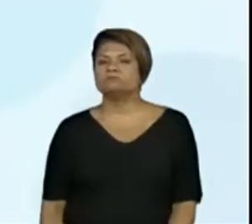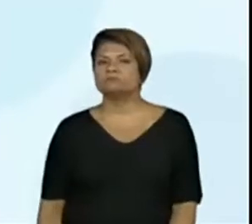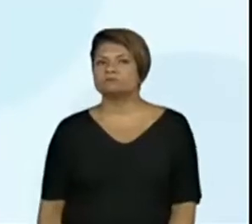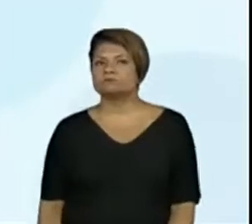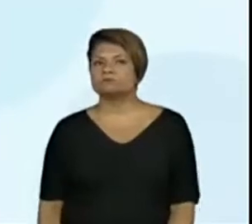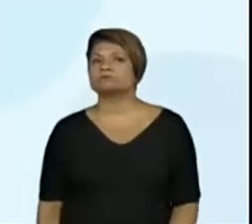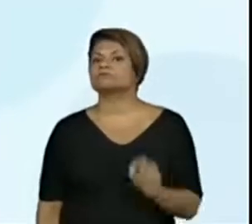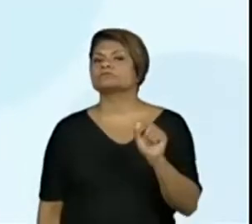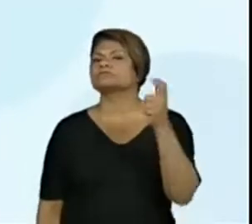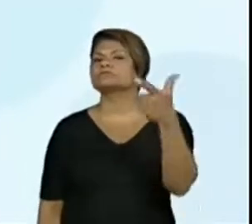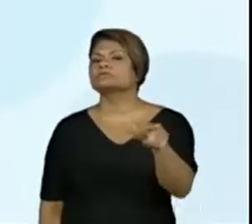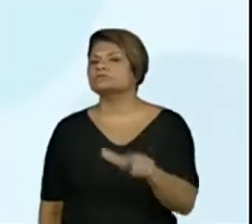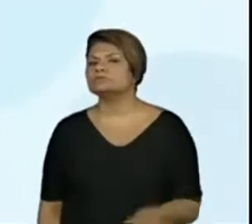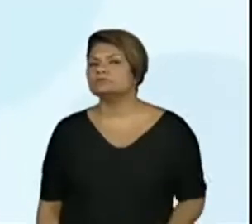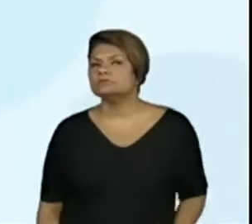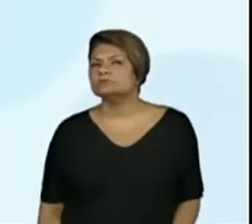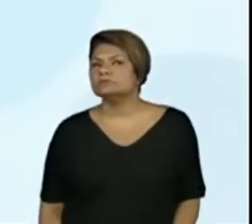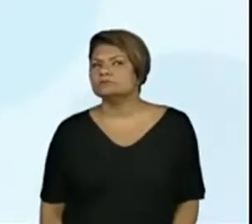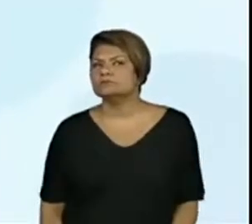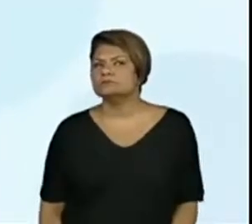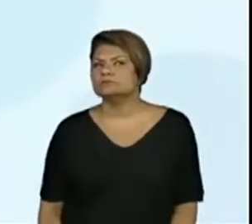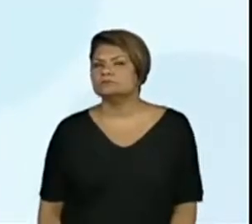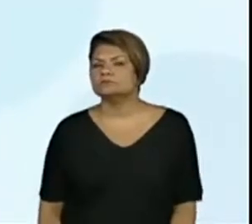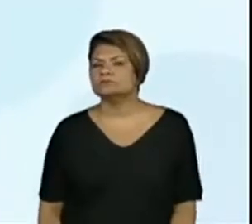E o que mais?